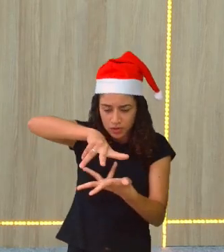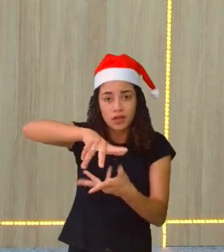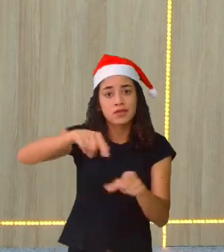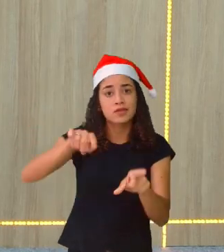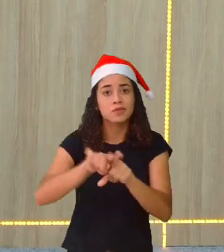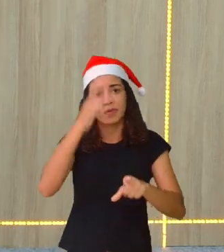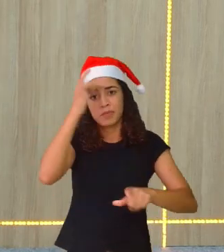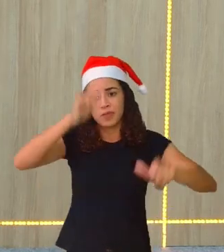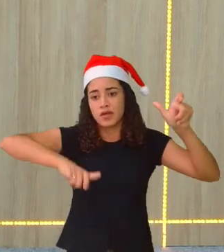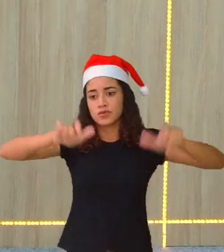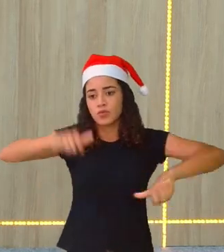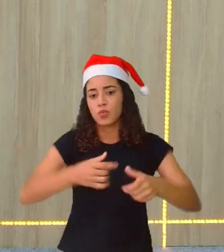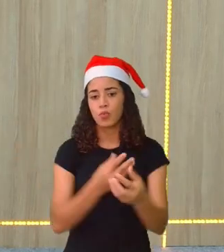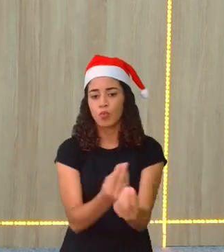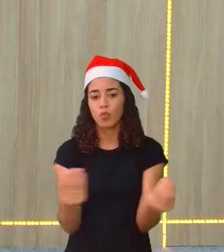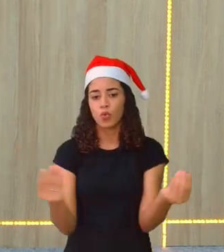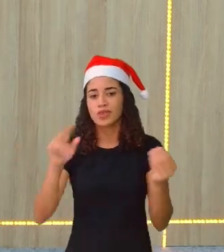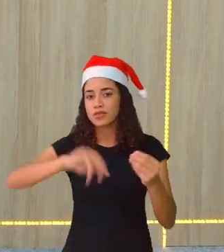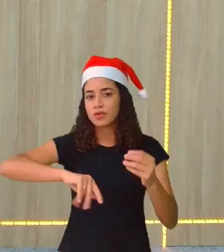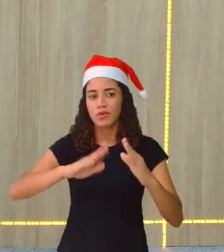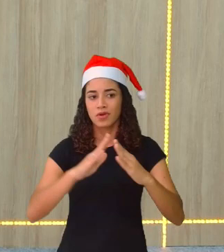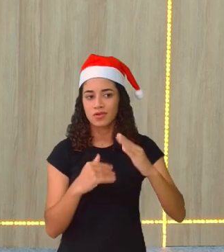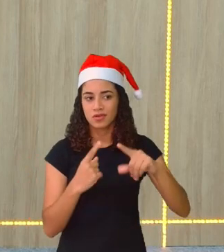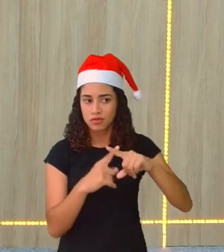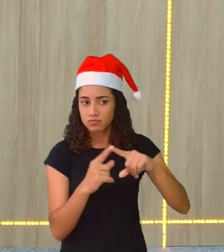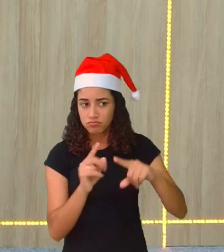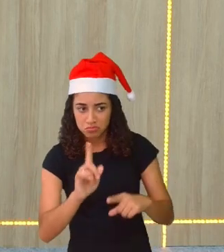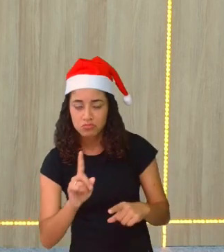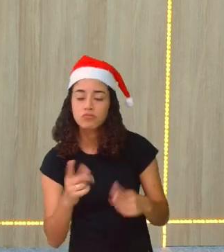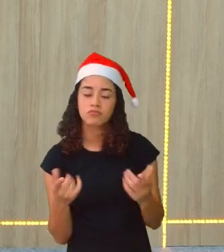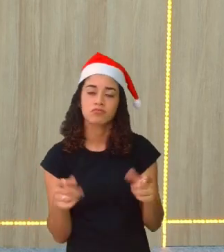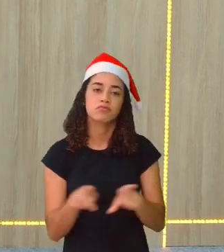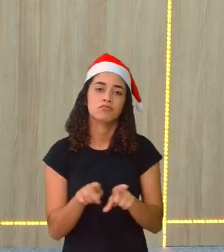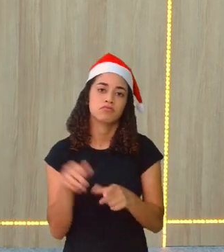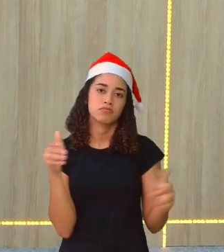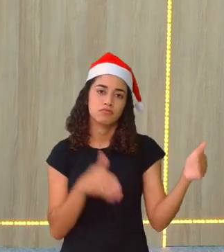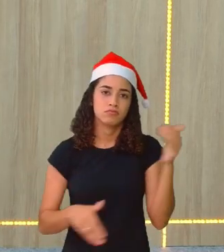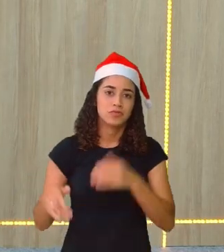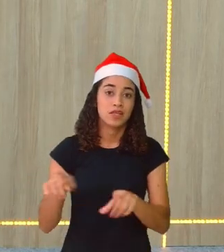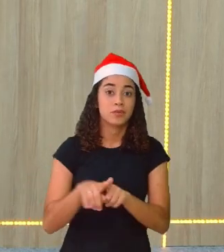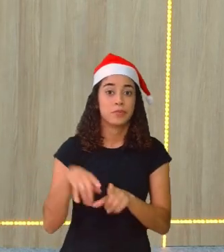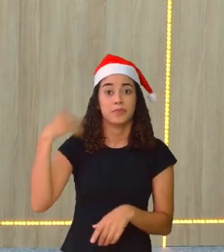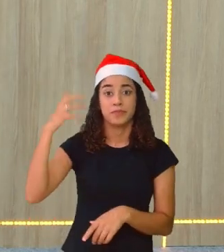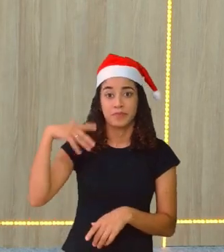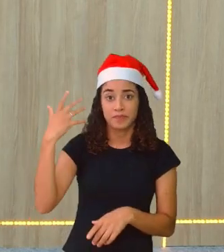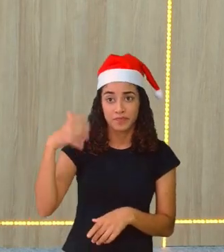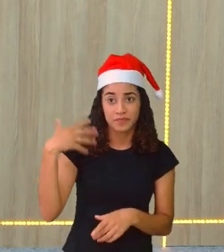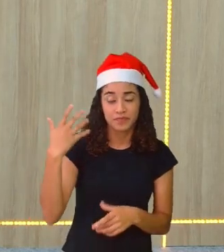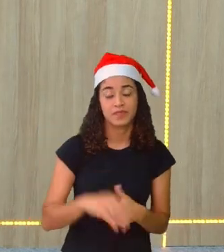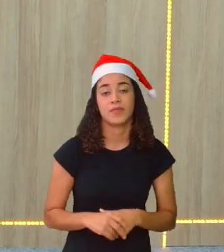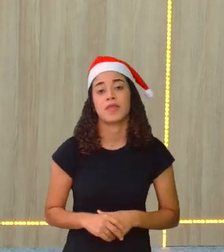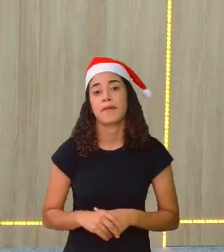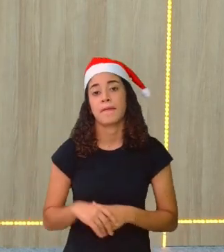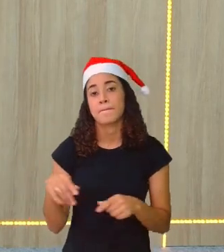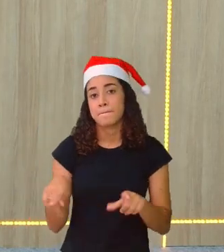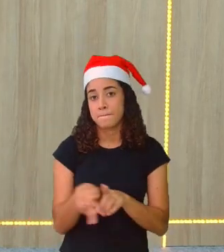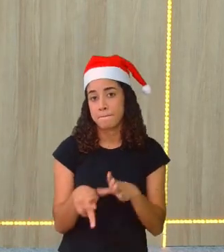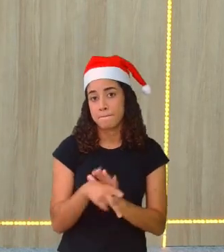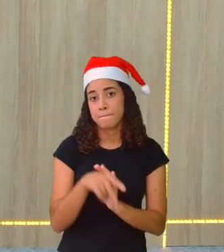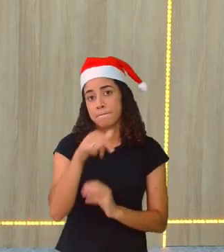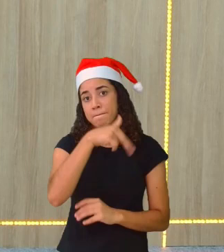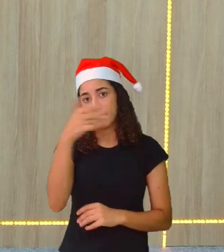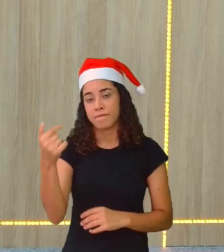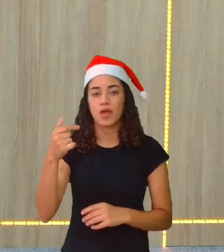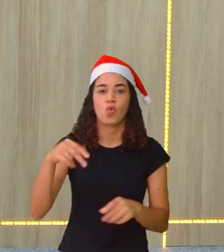né? Então, nesse sentido, a gente tem as festas da igreja, as músicas natalinas, músicas utilizando cada vez mais ali,